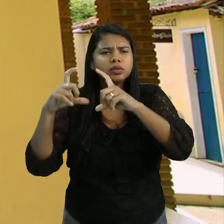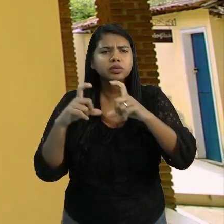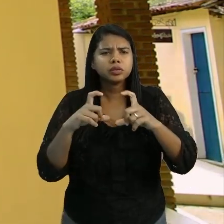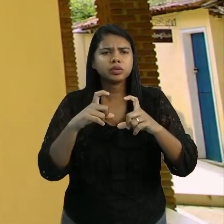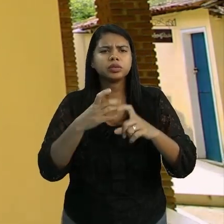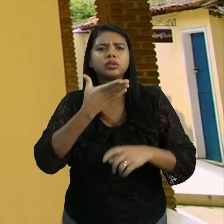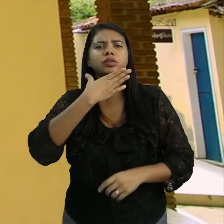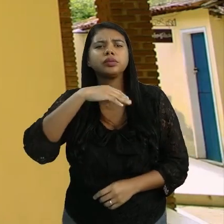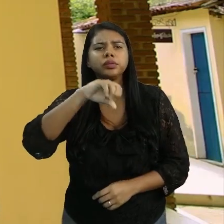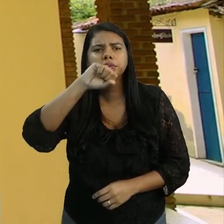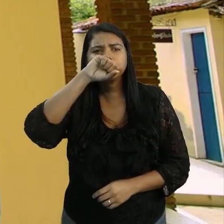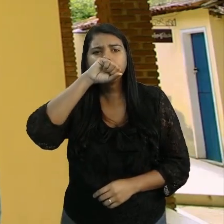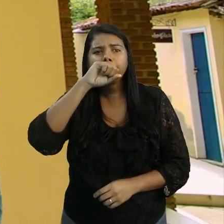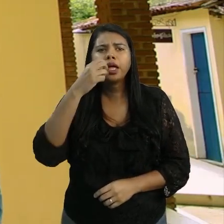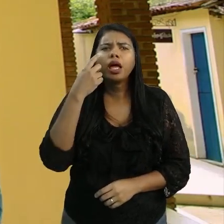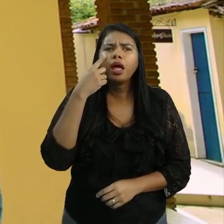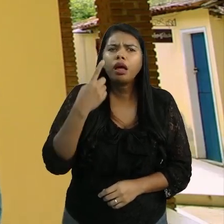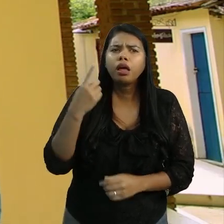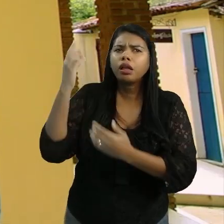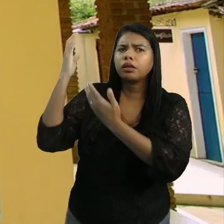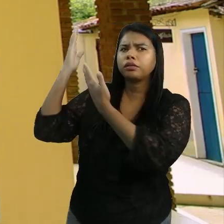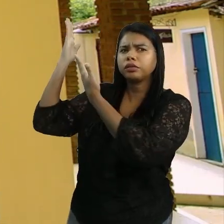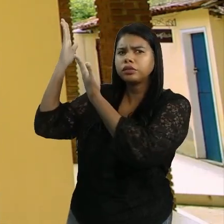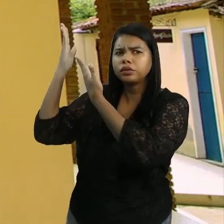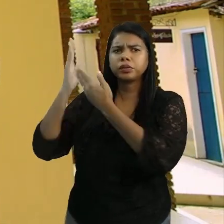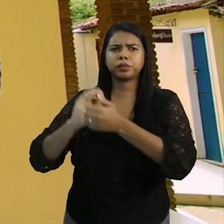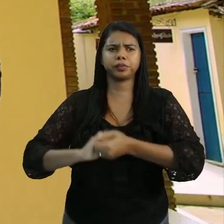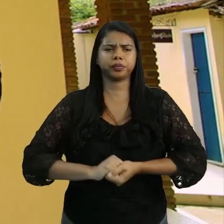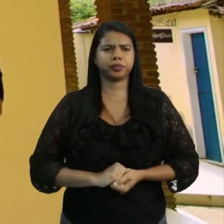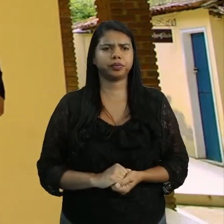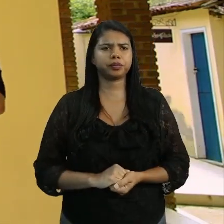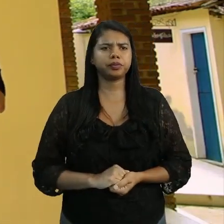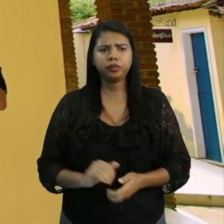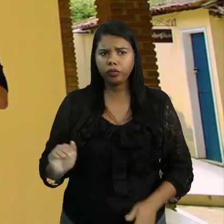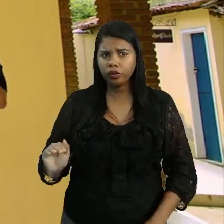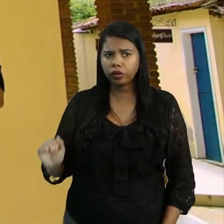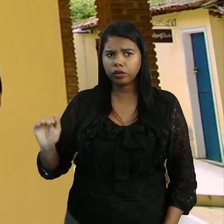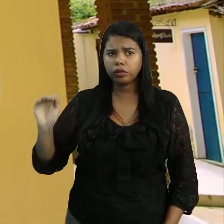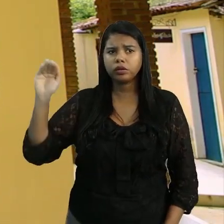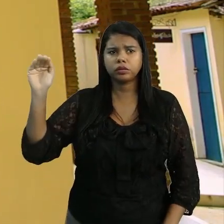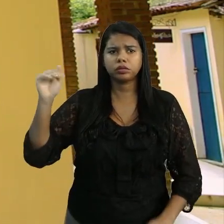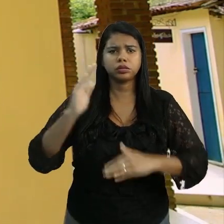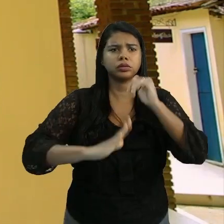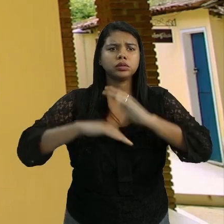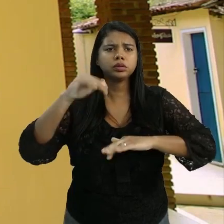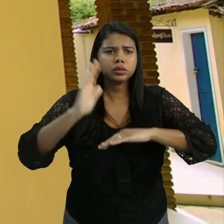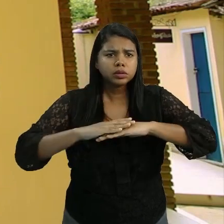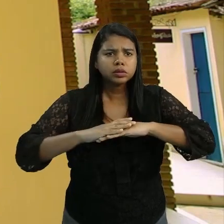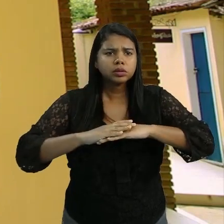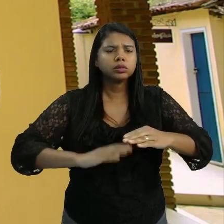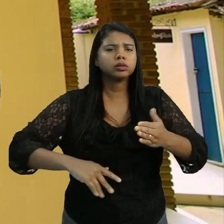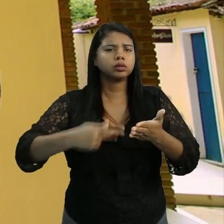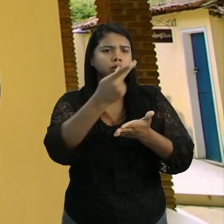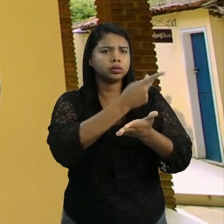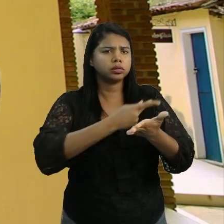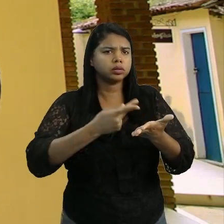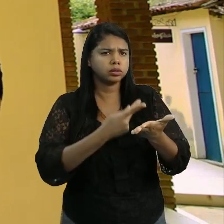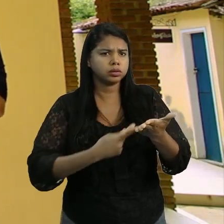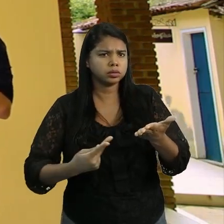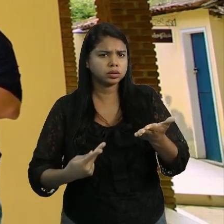que fez, Orlando, ele morreu e deixou 2 filhas de 2 anos e a outra tinha 3. E elas não conheceram o